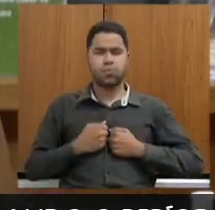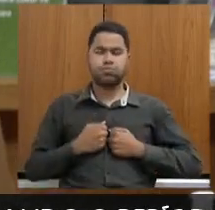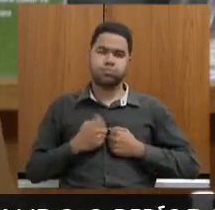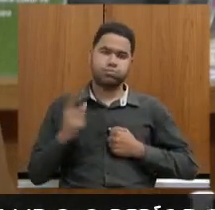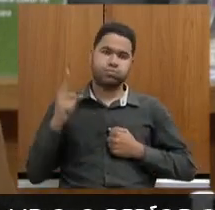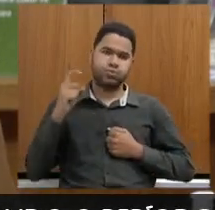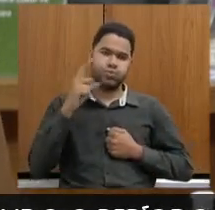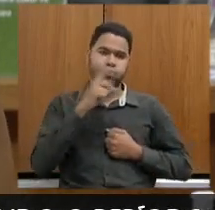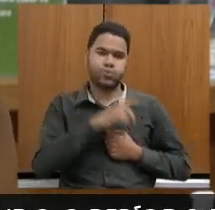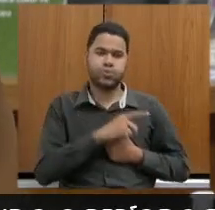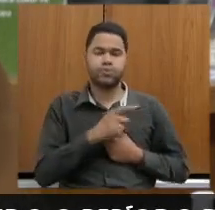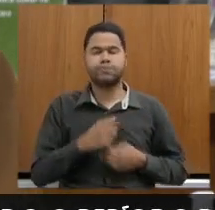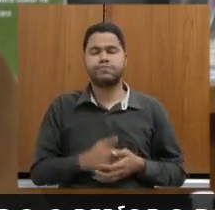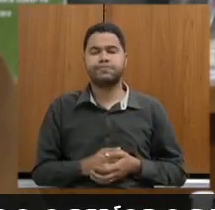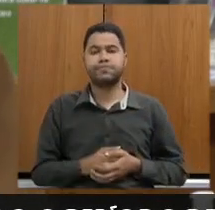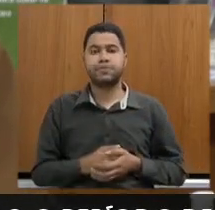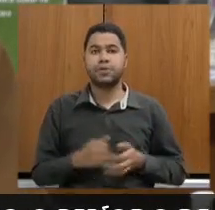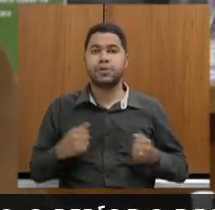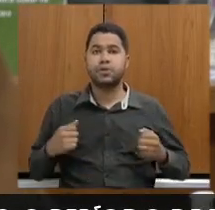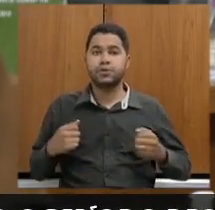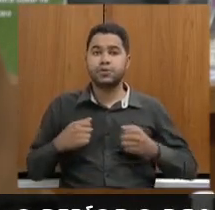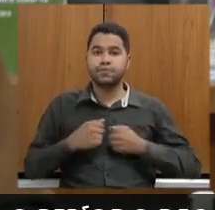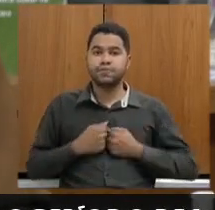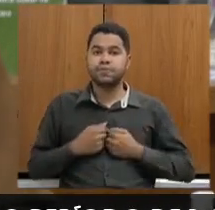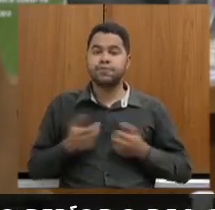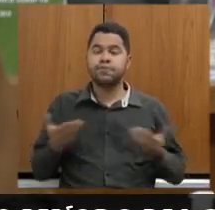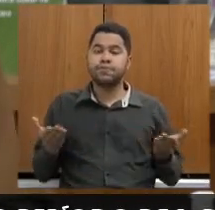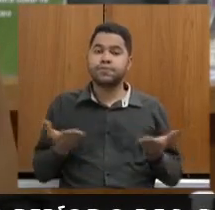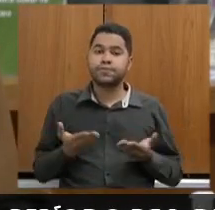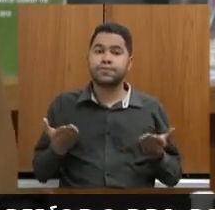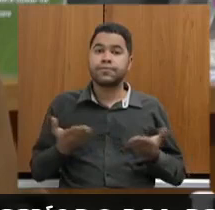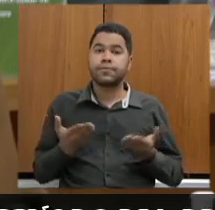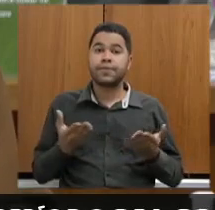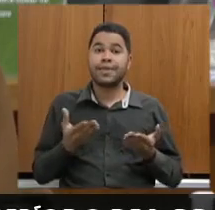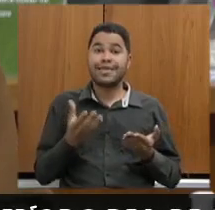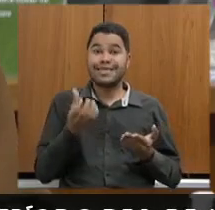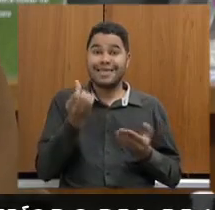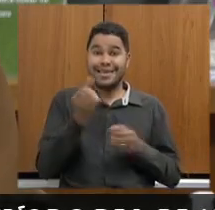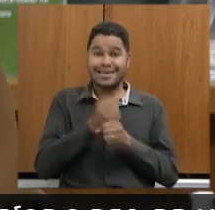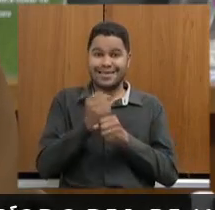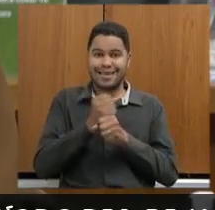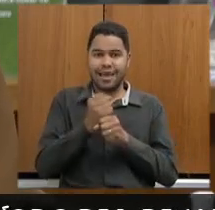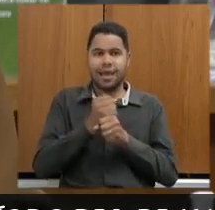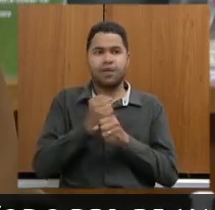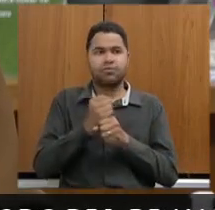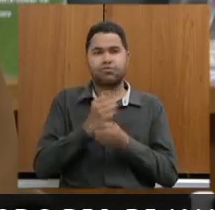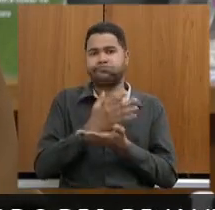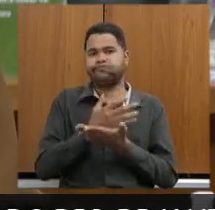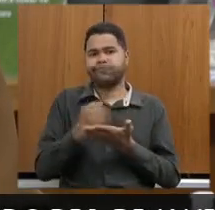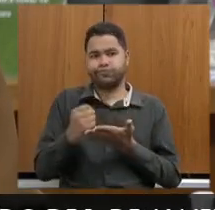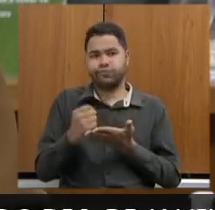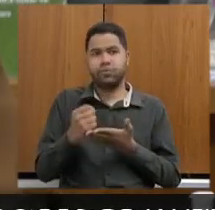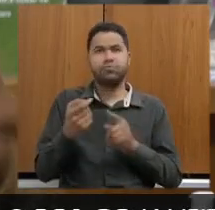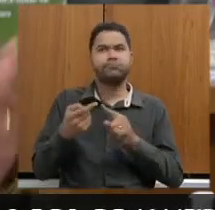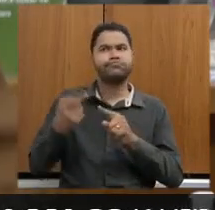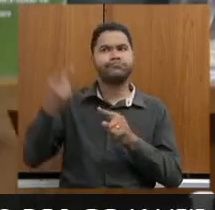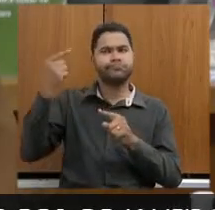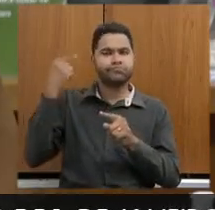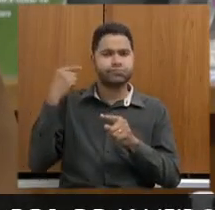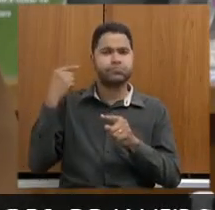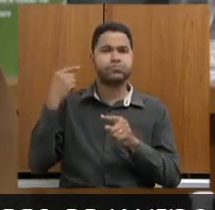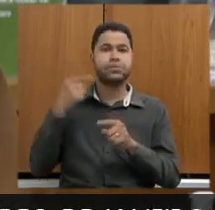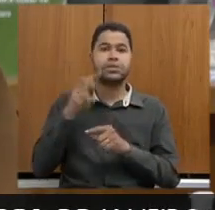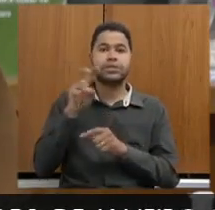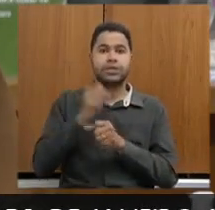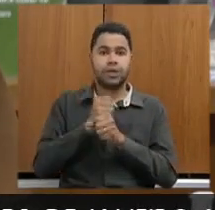uma dificuldade muito grande esse colete Os Atuais e vence com seis anos é de os anteriores com os